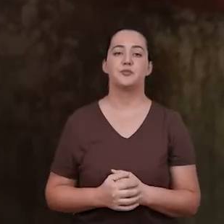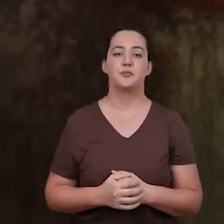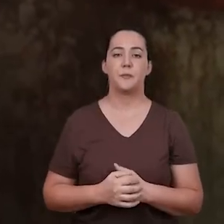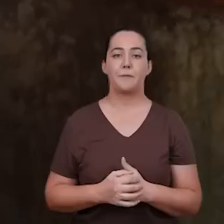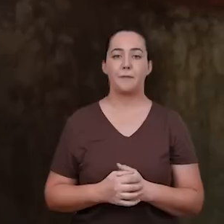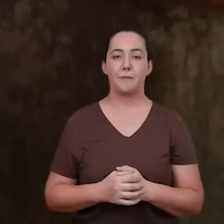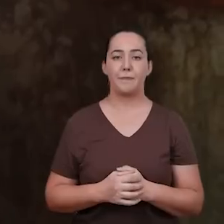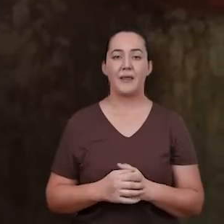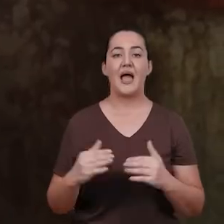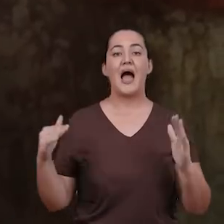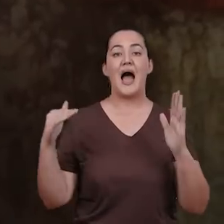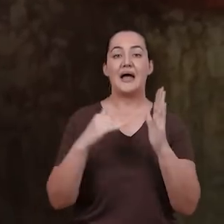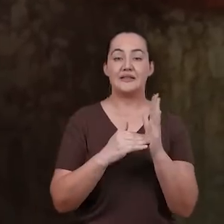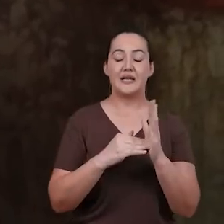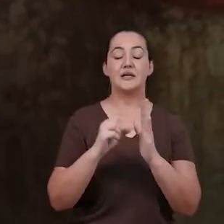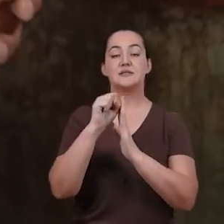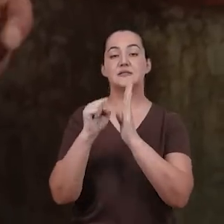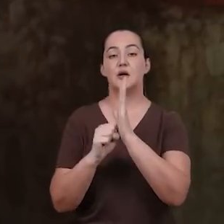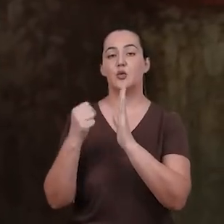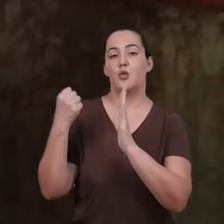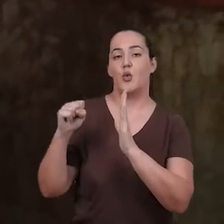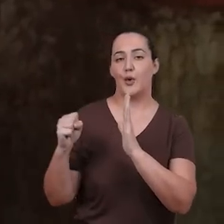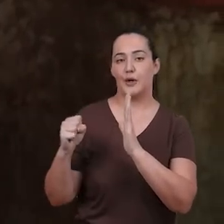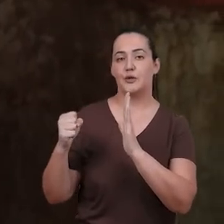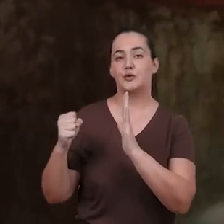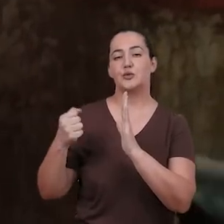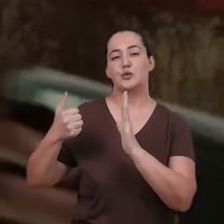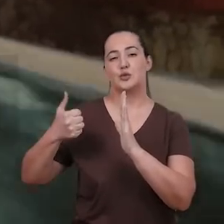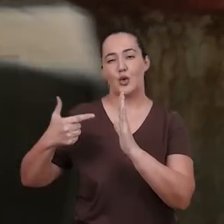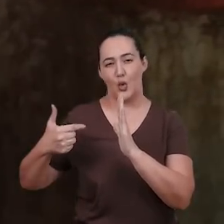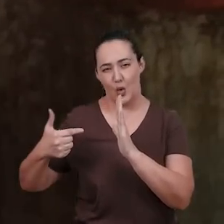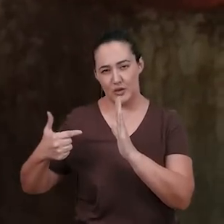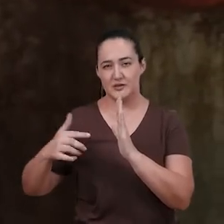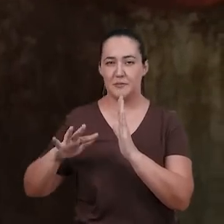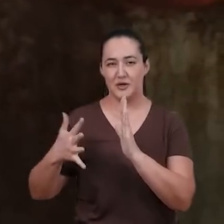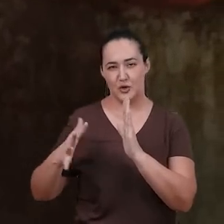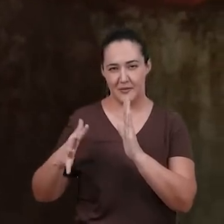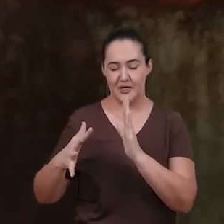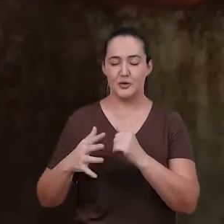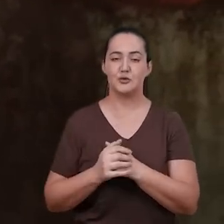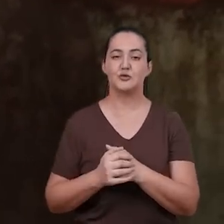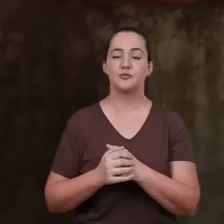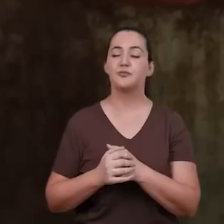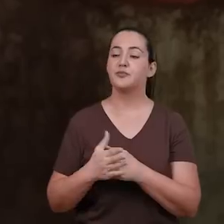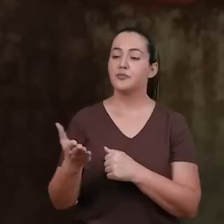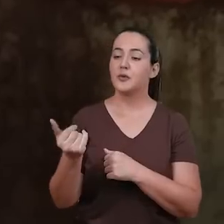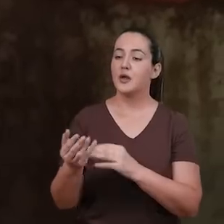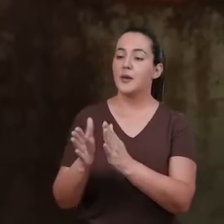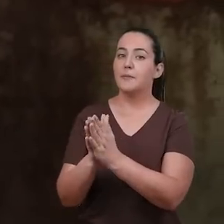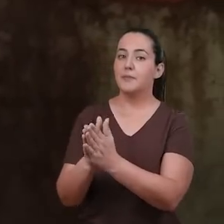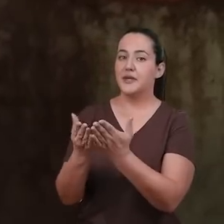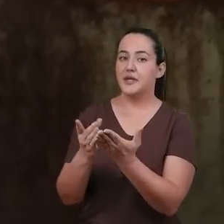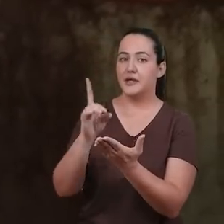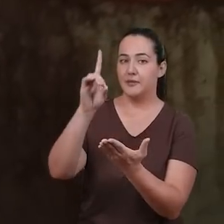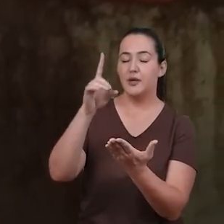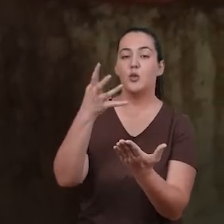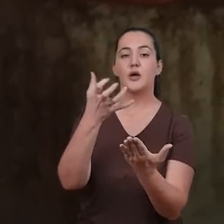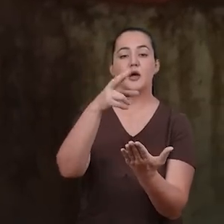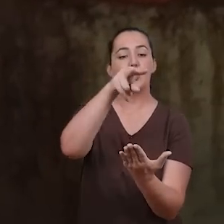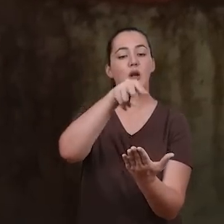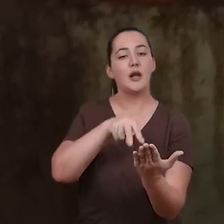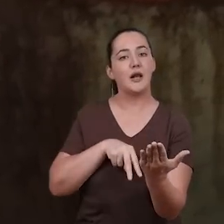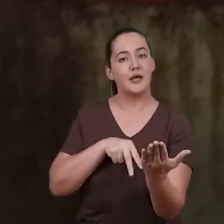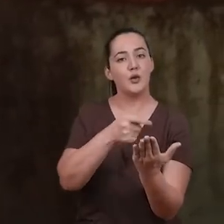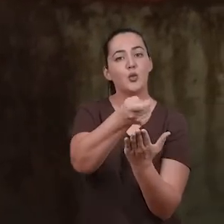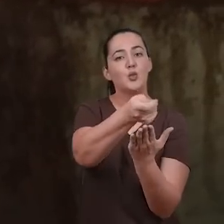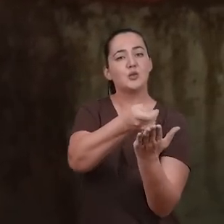no século 12. E eu vou pedir a minha Bíblia aqui. Obrigado, Andrícia está segurando a iluminação e ela segurou minha Bíblia também, porque eu